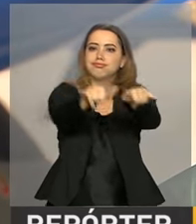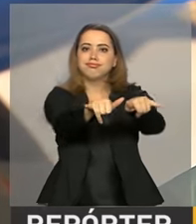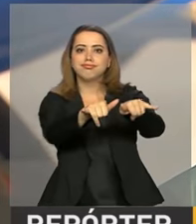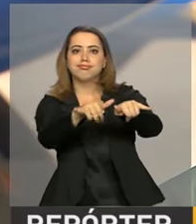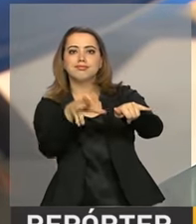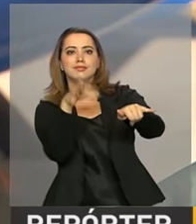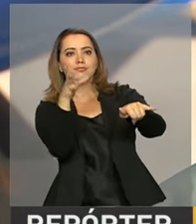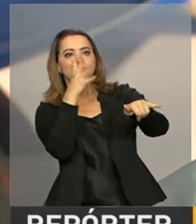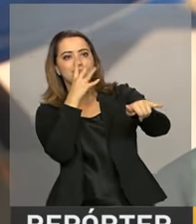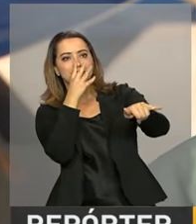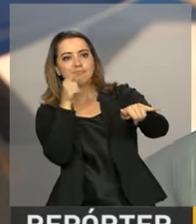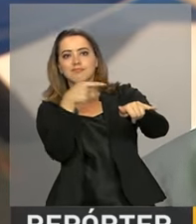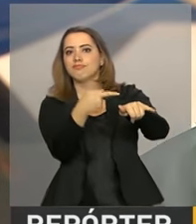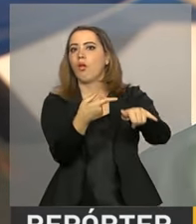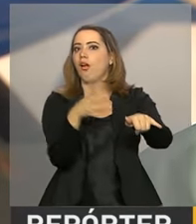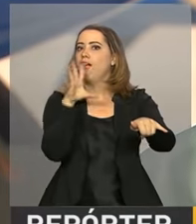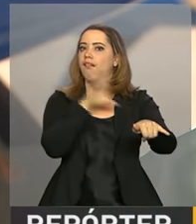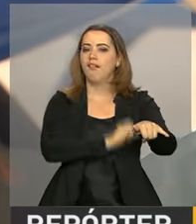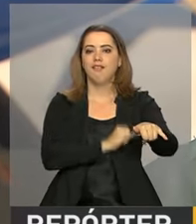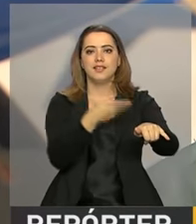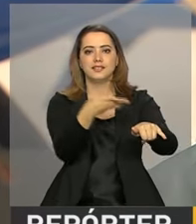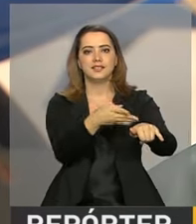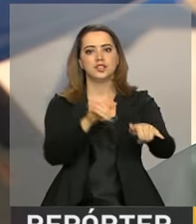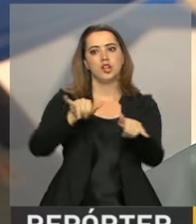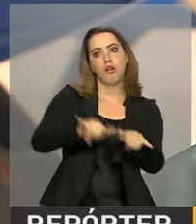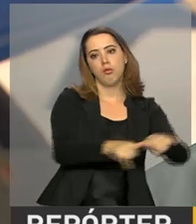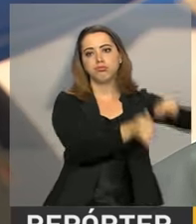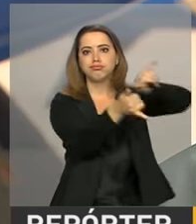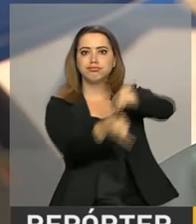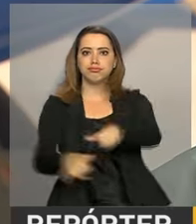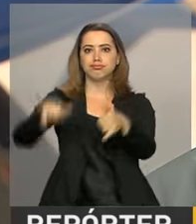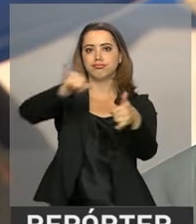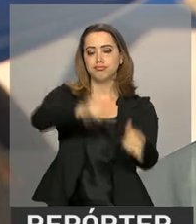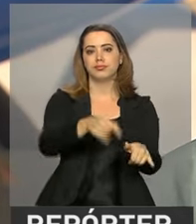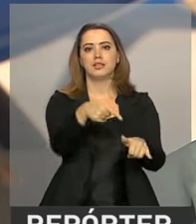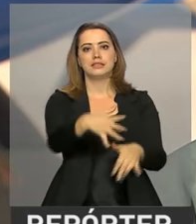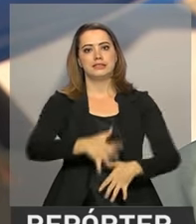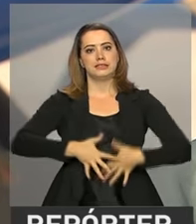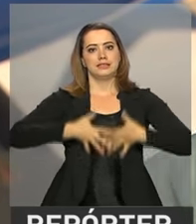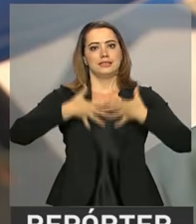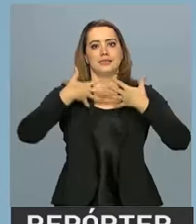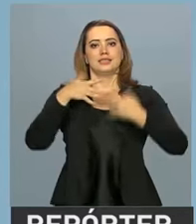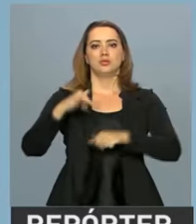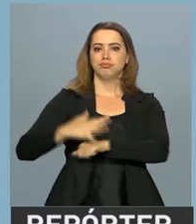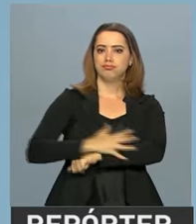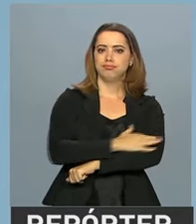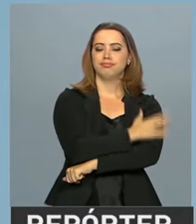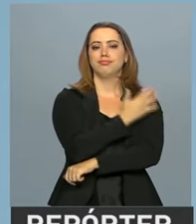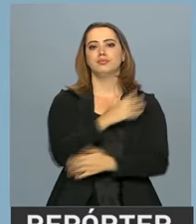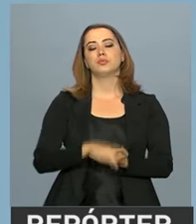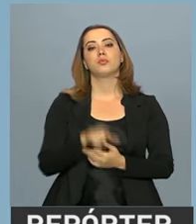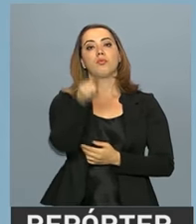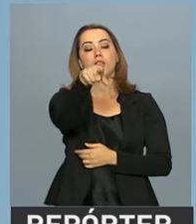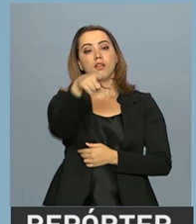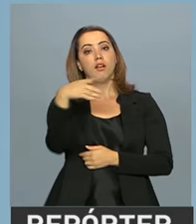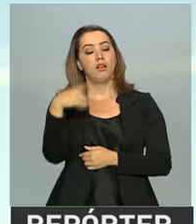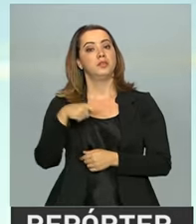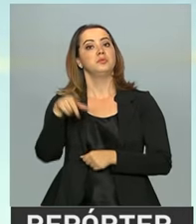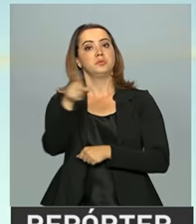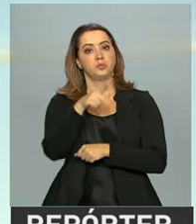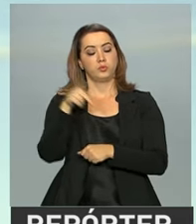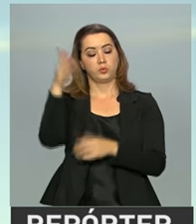voo em si, ele é apaixonante, né? E as acrobacias elas trazem uma emoção a mais. É um patrimônio do